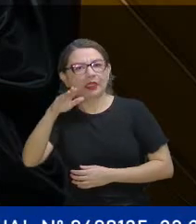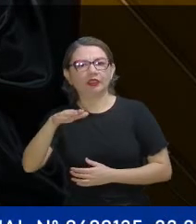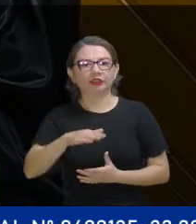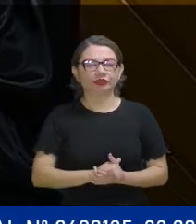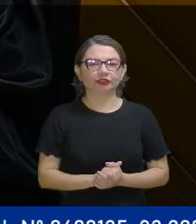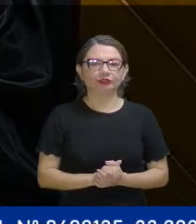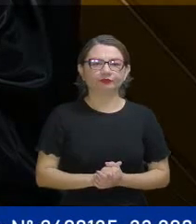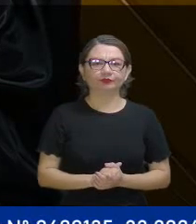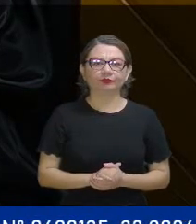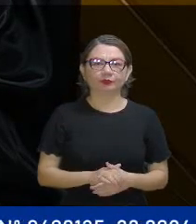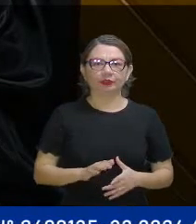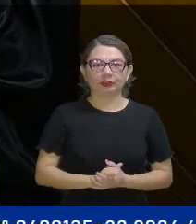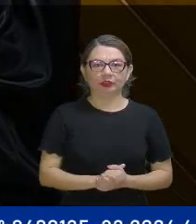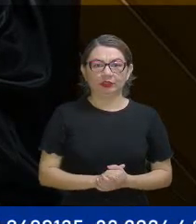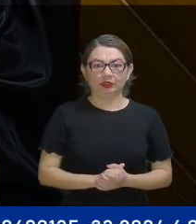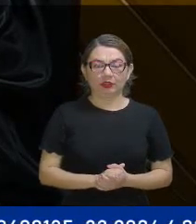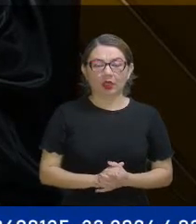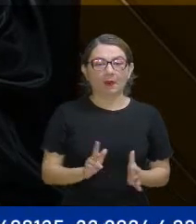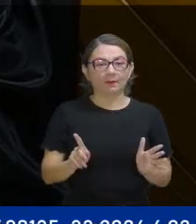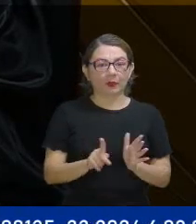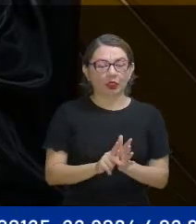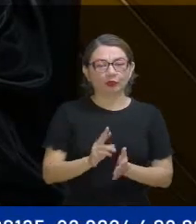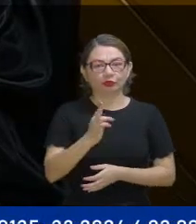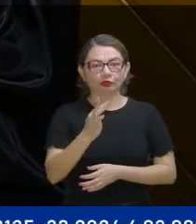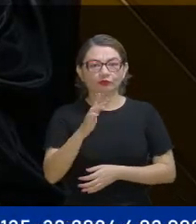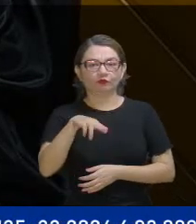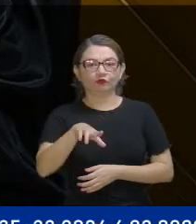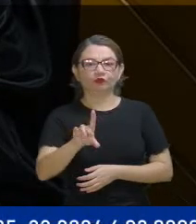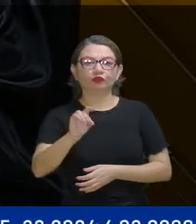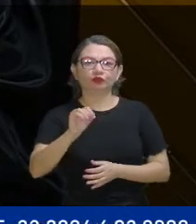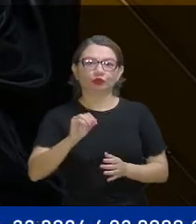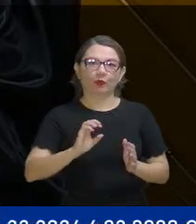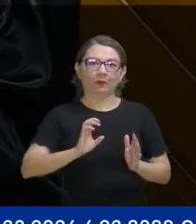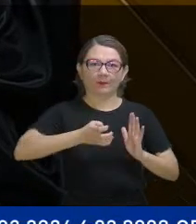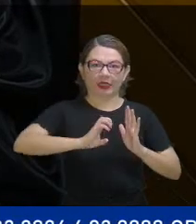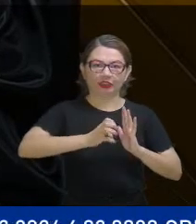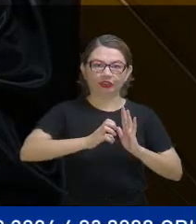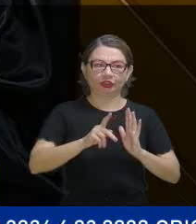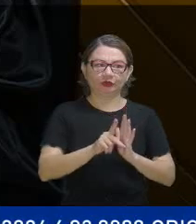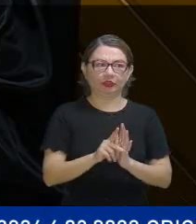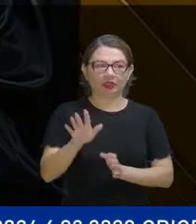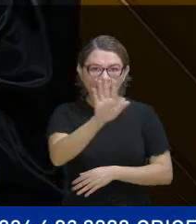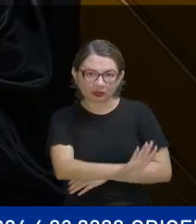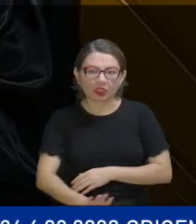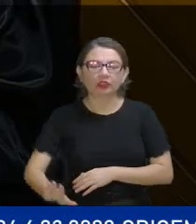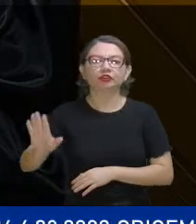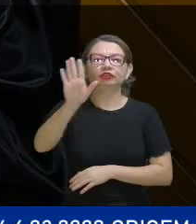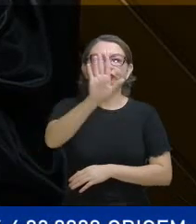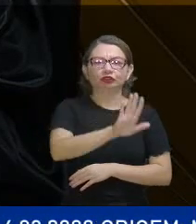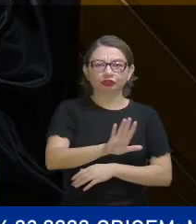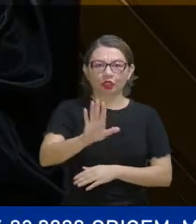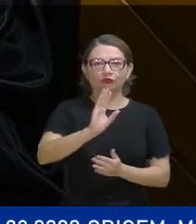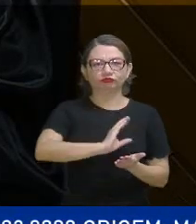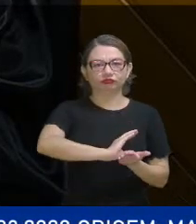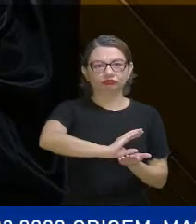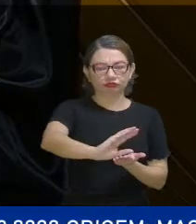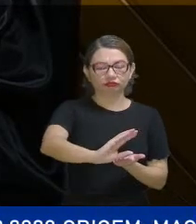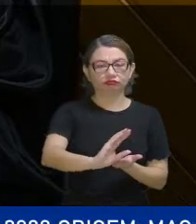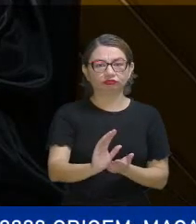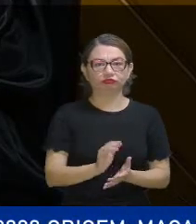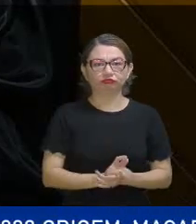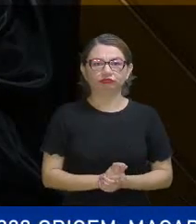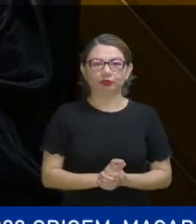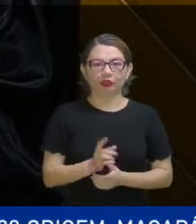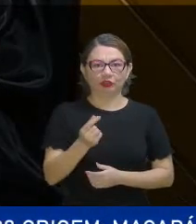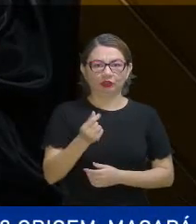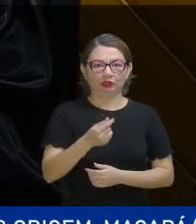803.564,41, recursos oriundos do fundo partidário, passados pelo Diretório Nacional, pelo que deveria aplicar, no mínimo,